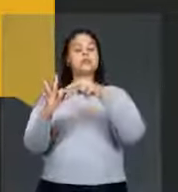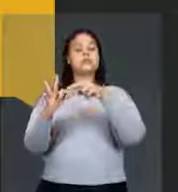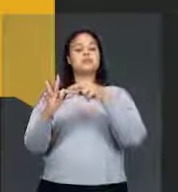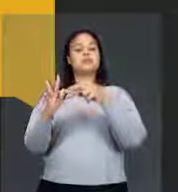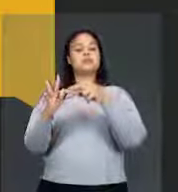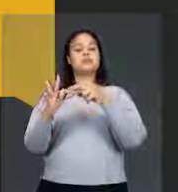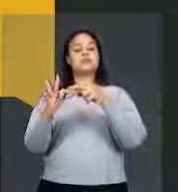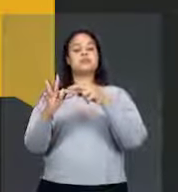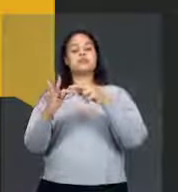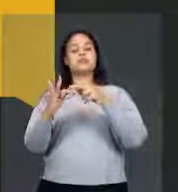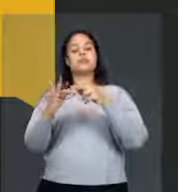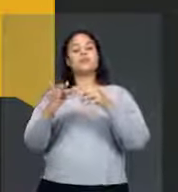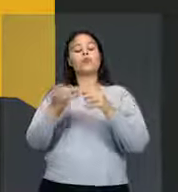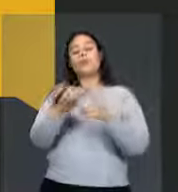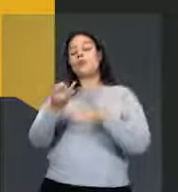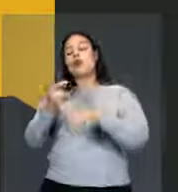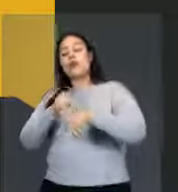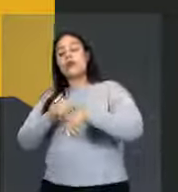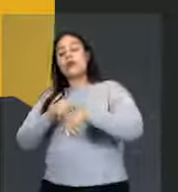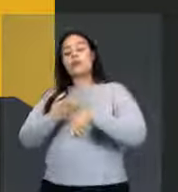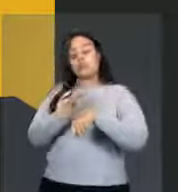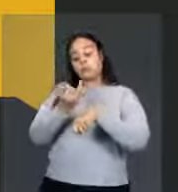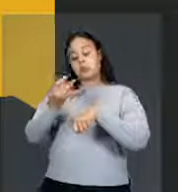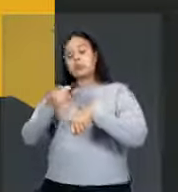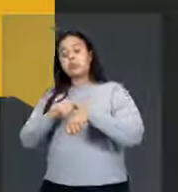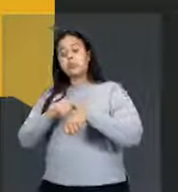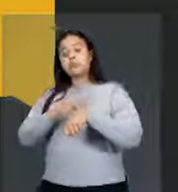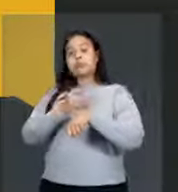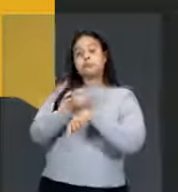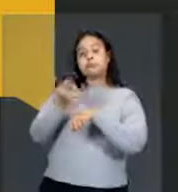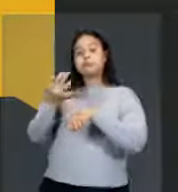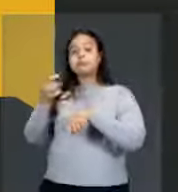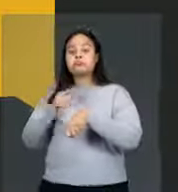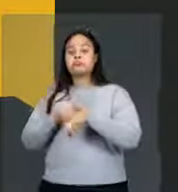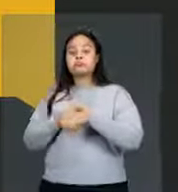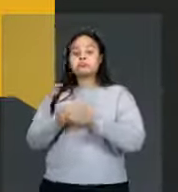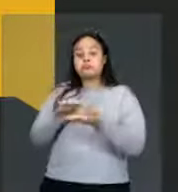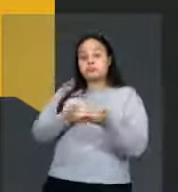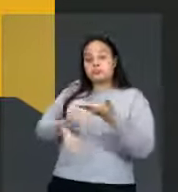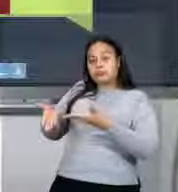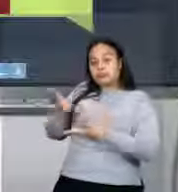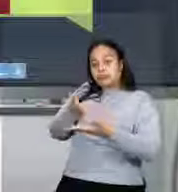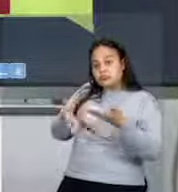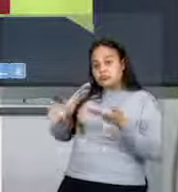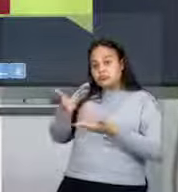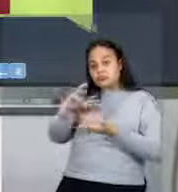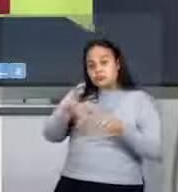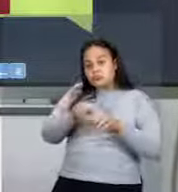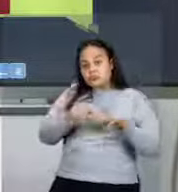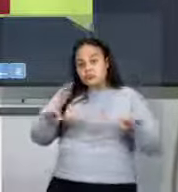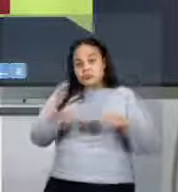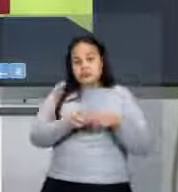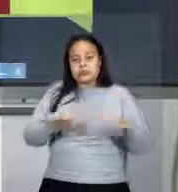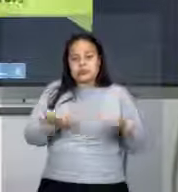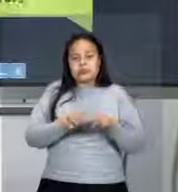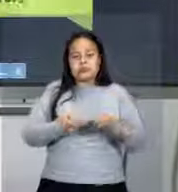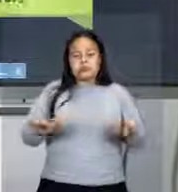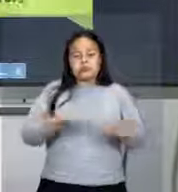de tempo durante o qual aquelas cargas estão atravessando esta área.